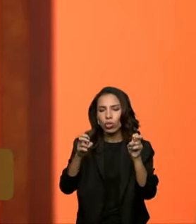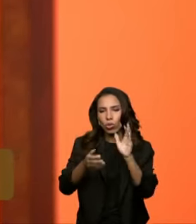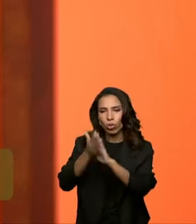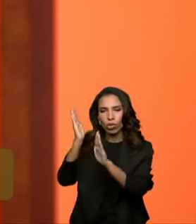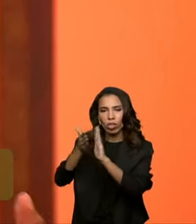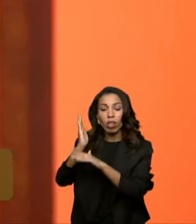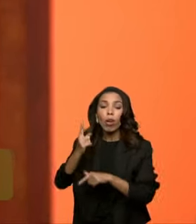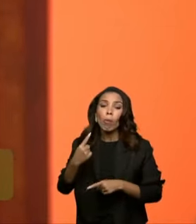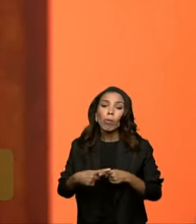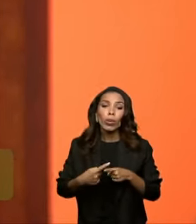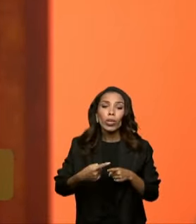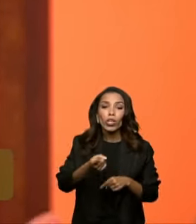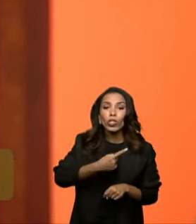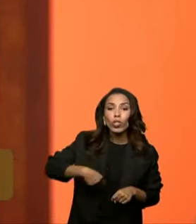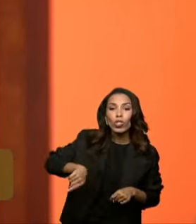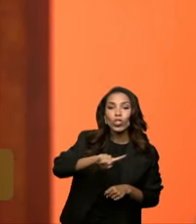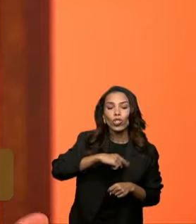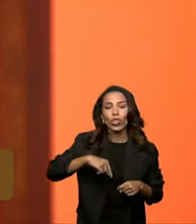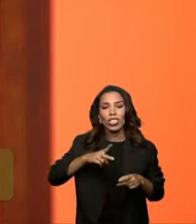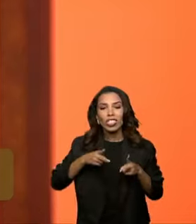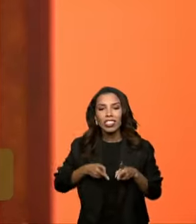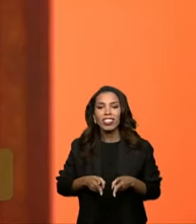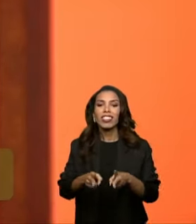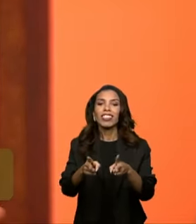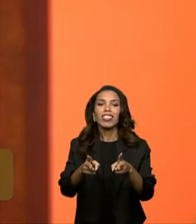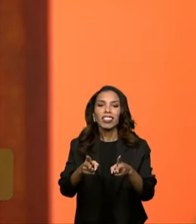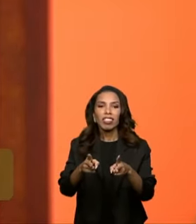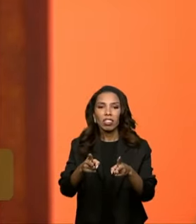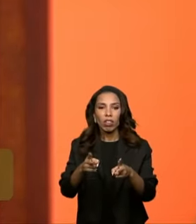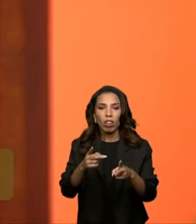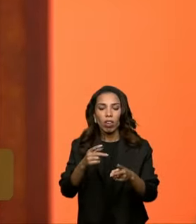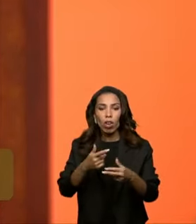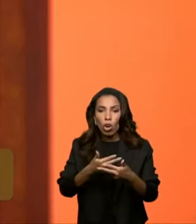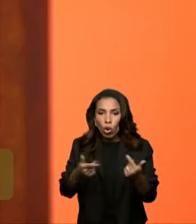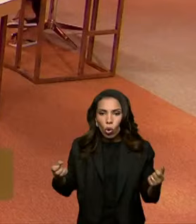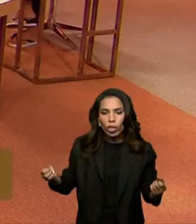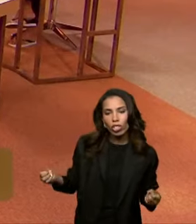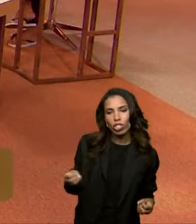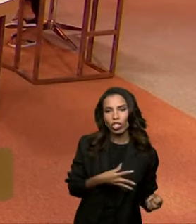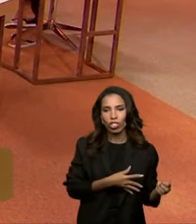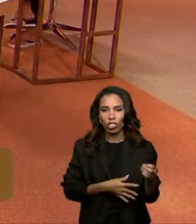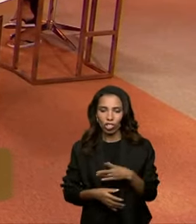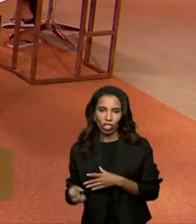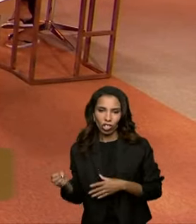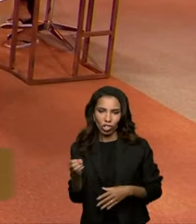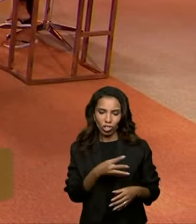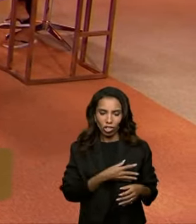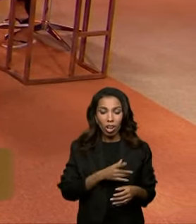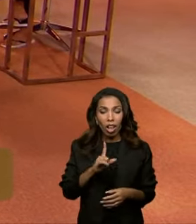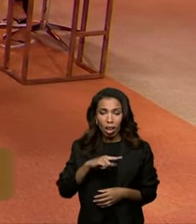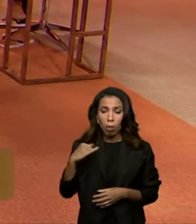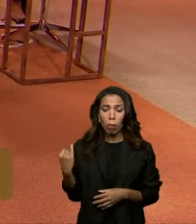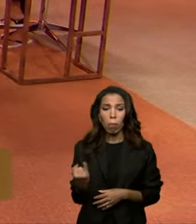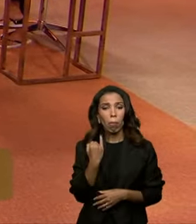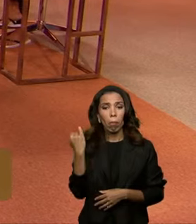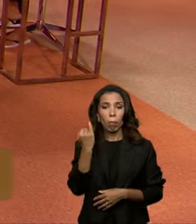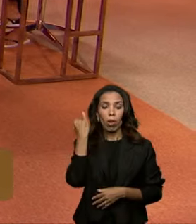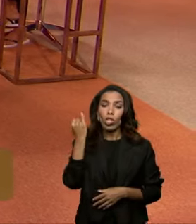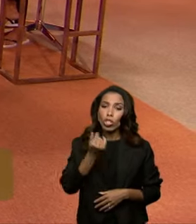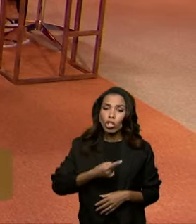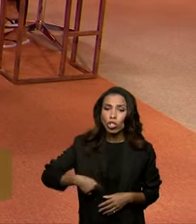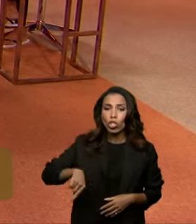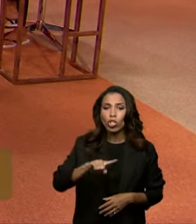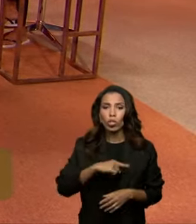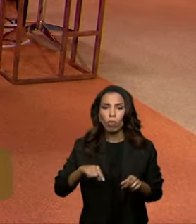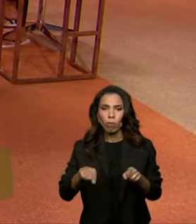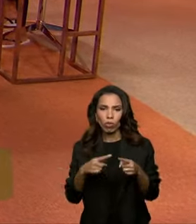está sempre fazendo aquela questão de estar apresentando coisas novas também, uhum, né? E é super importante a gente estar trazendo